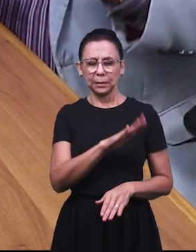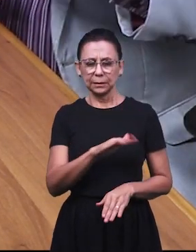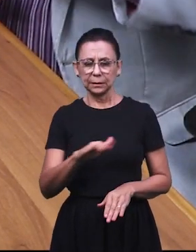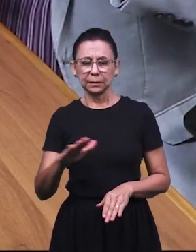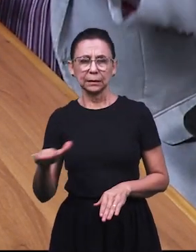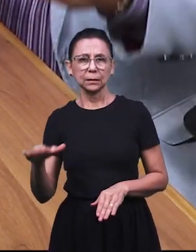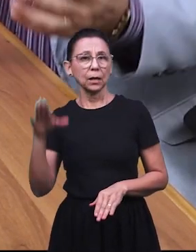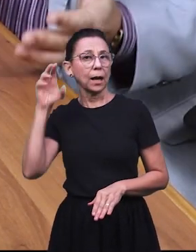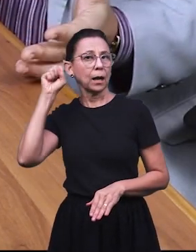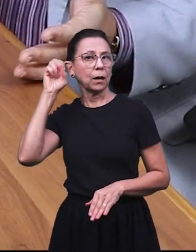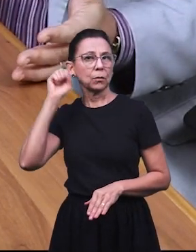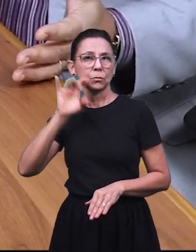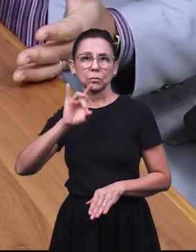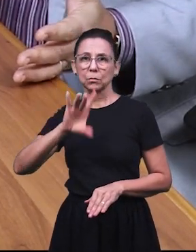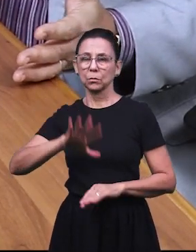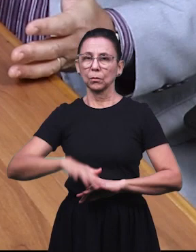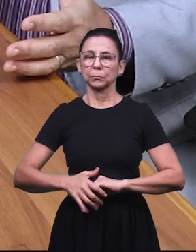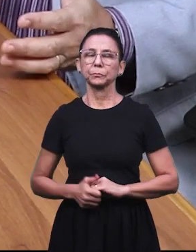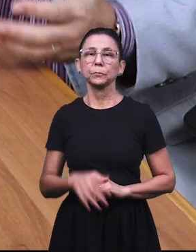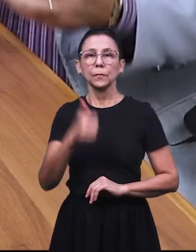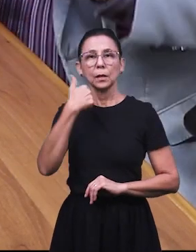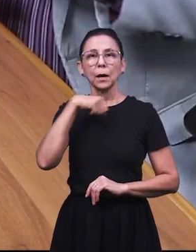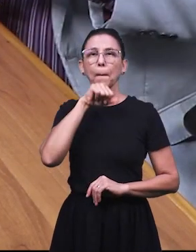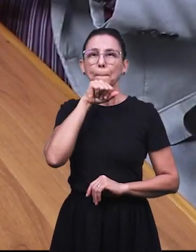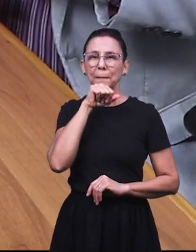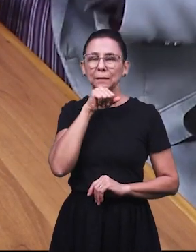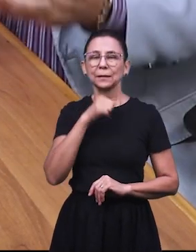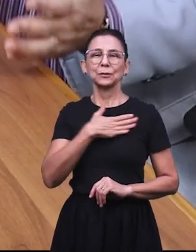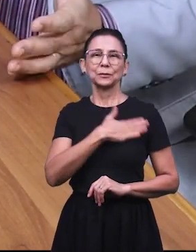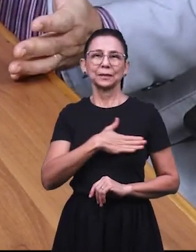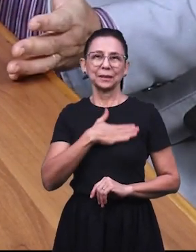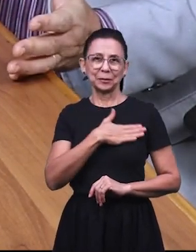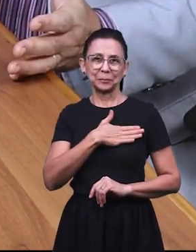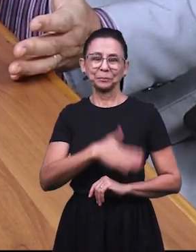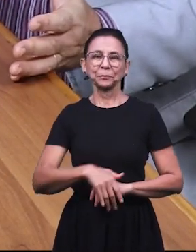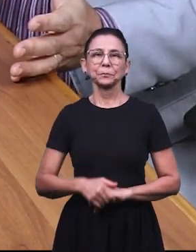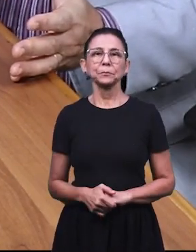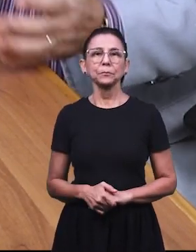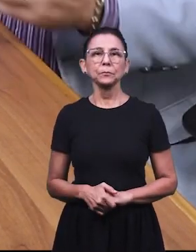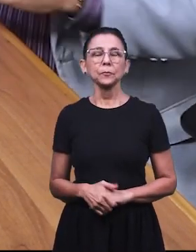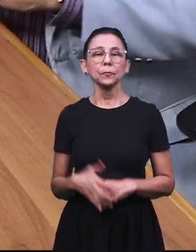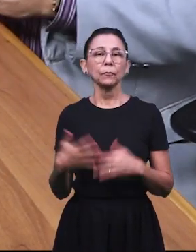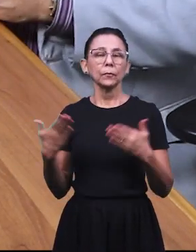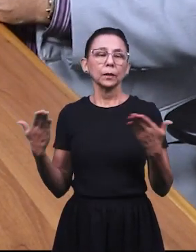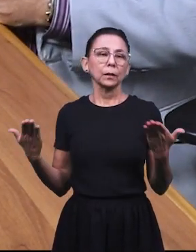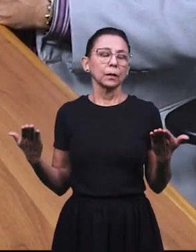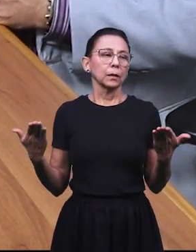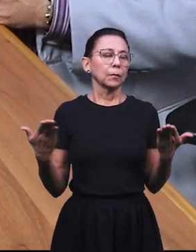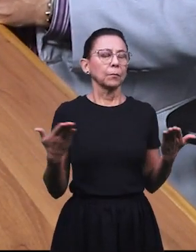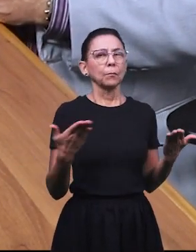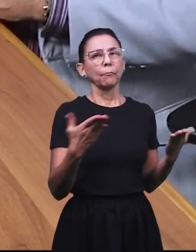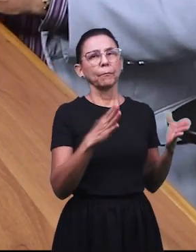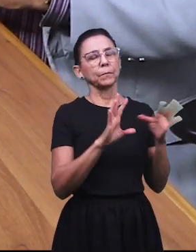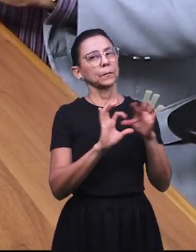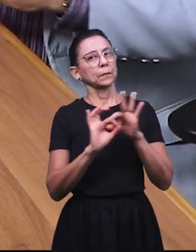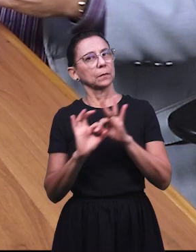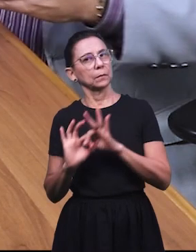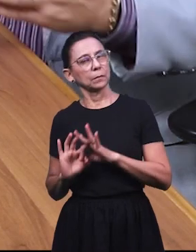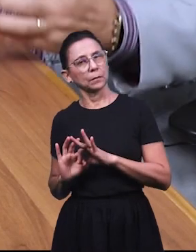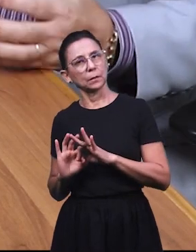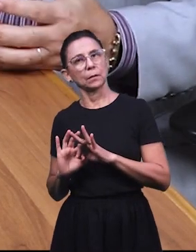crianças, né? As mães têm trabalhado muito com as suas crianças com o Luz para o Meu Caminho. Mas, Lucélia,